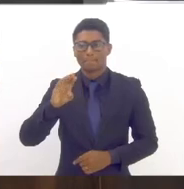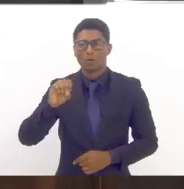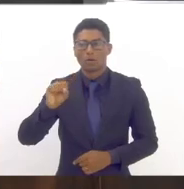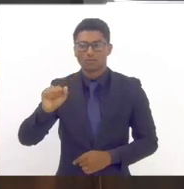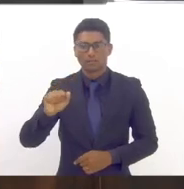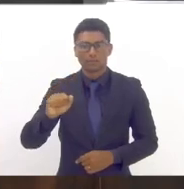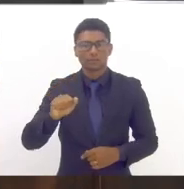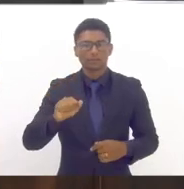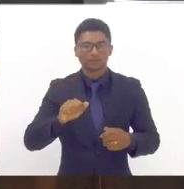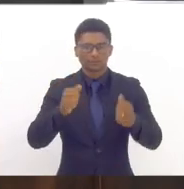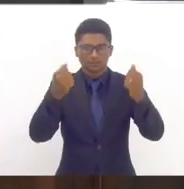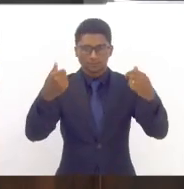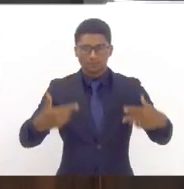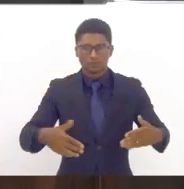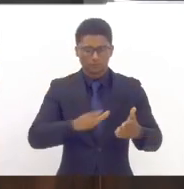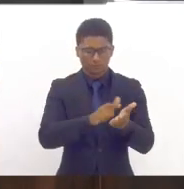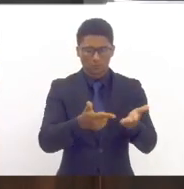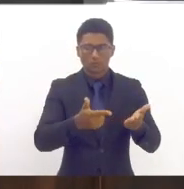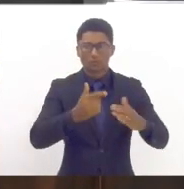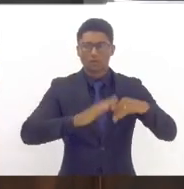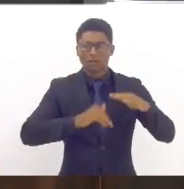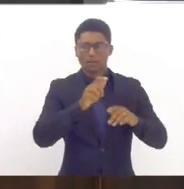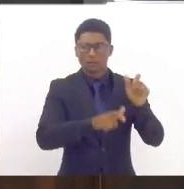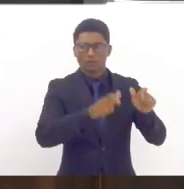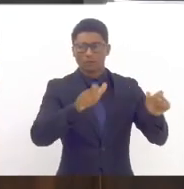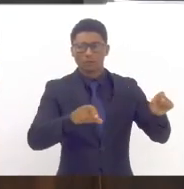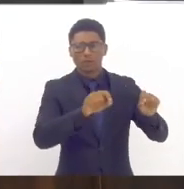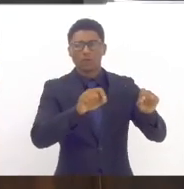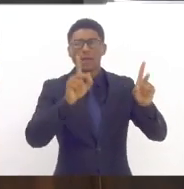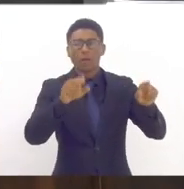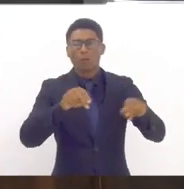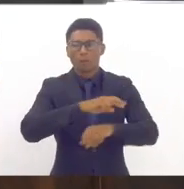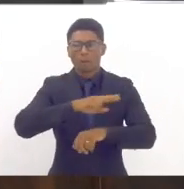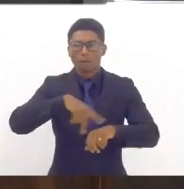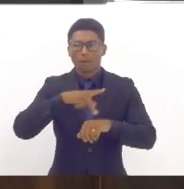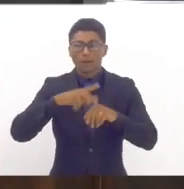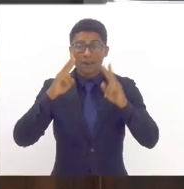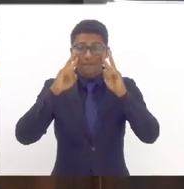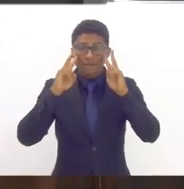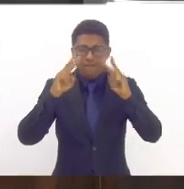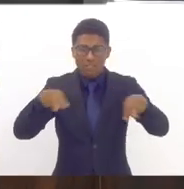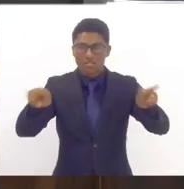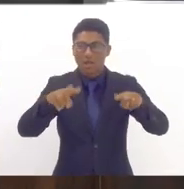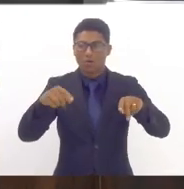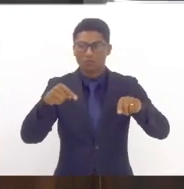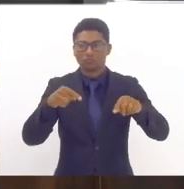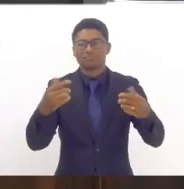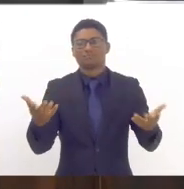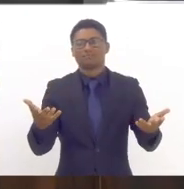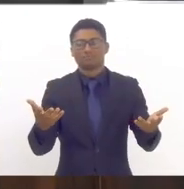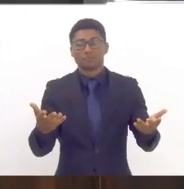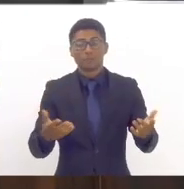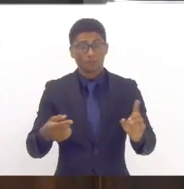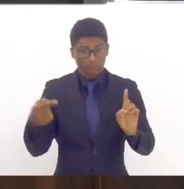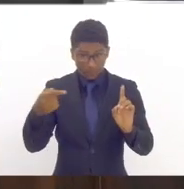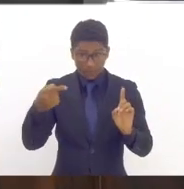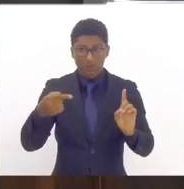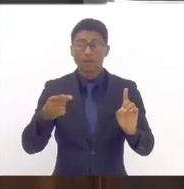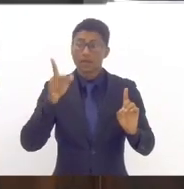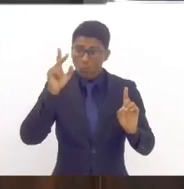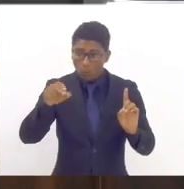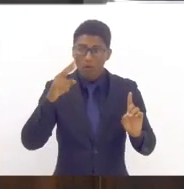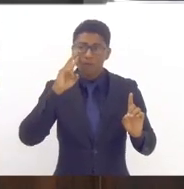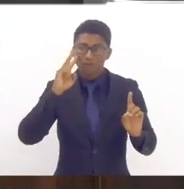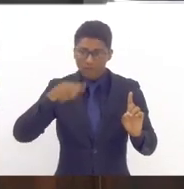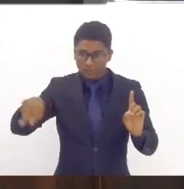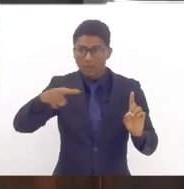da nação. Sem a vista, mal se vive. Fecha aspas. Quantas vezes o Pedro não foi à vista da população fluminense nesta